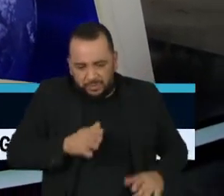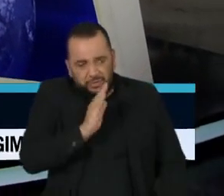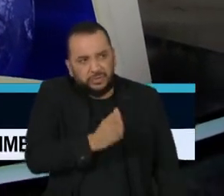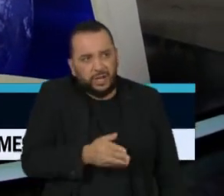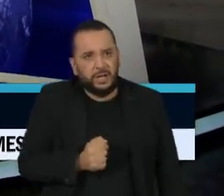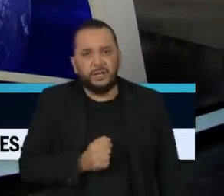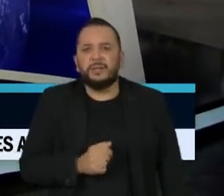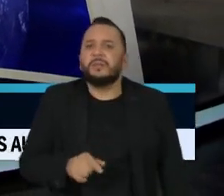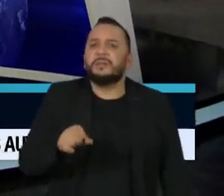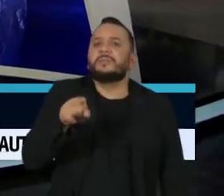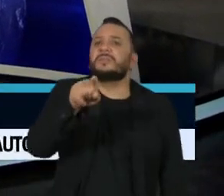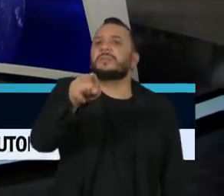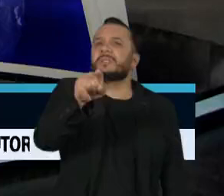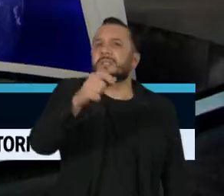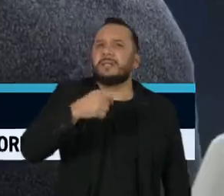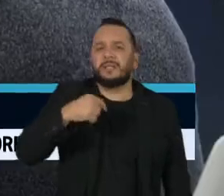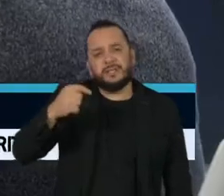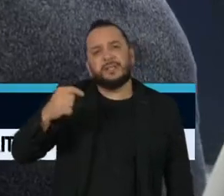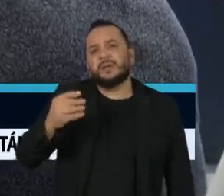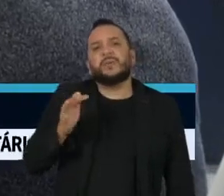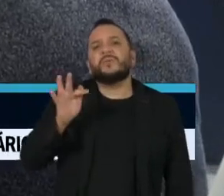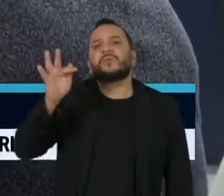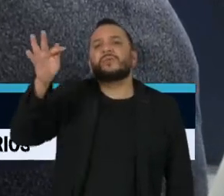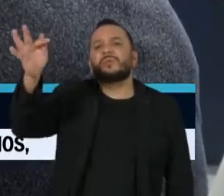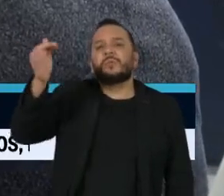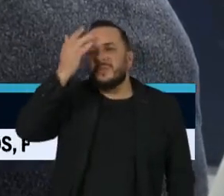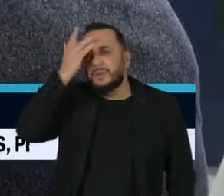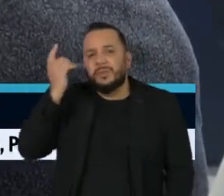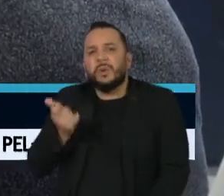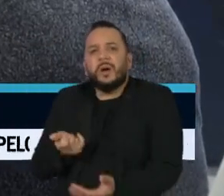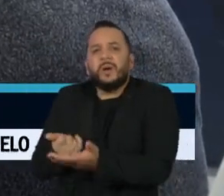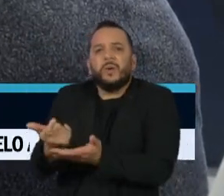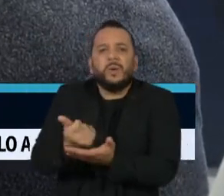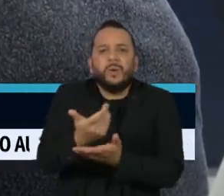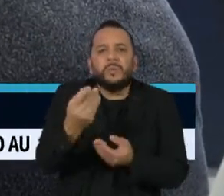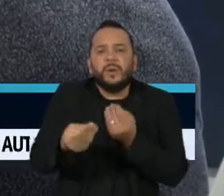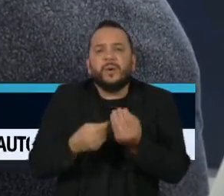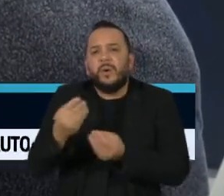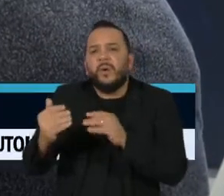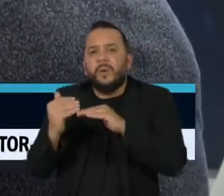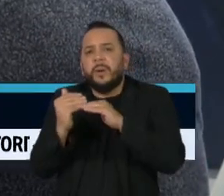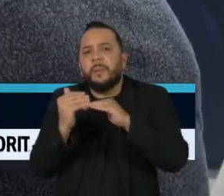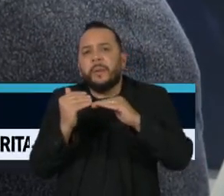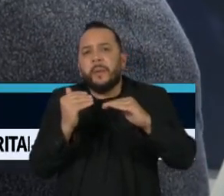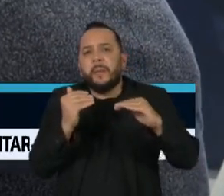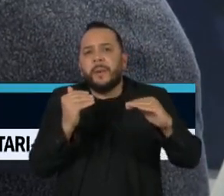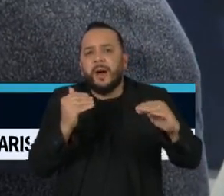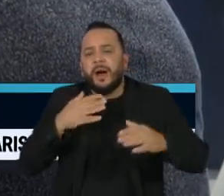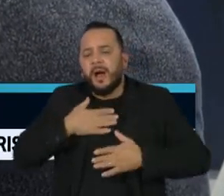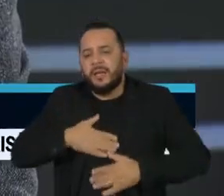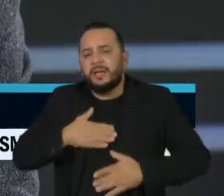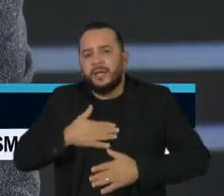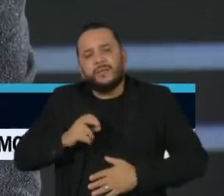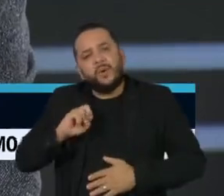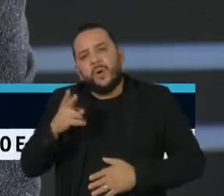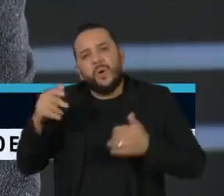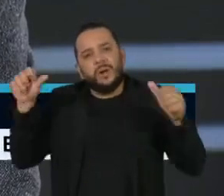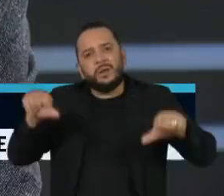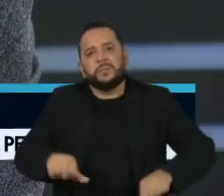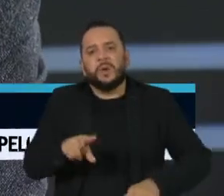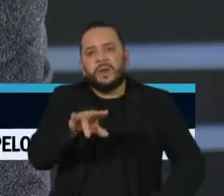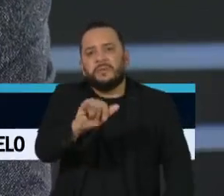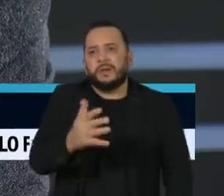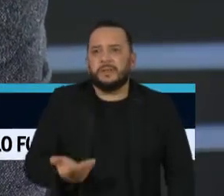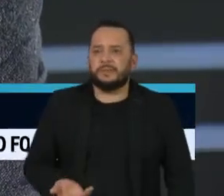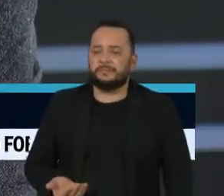para o consumidor final que que nós podemos prever e estabilidade alguma chance de alívio ou não